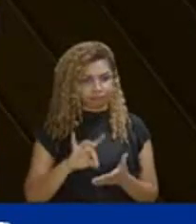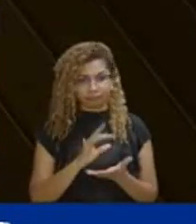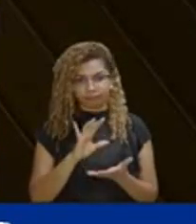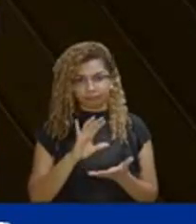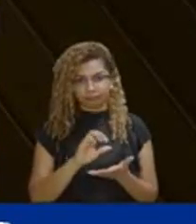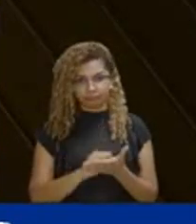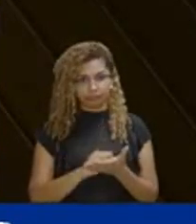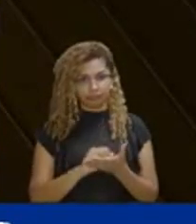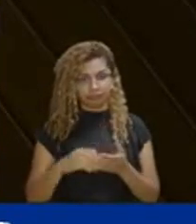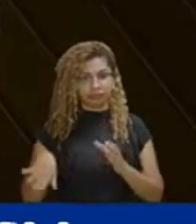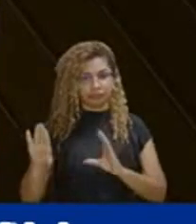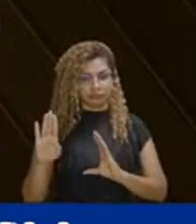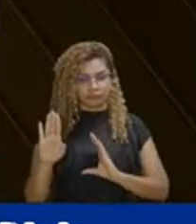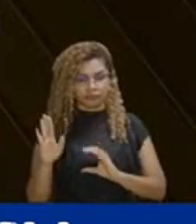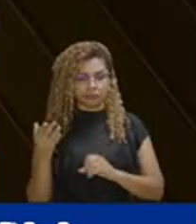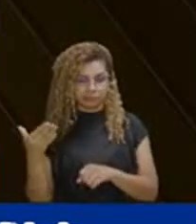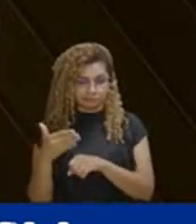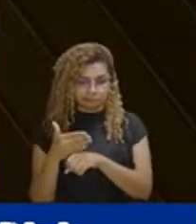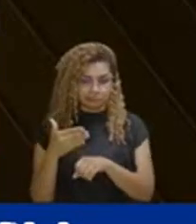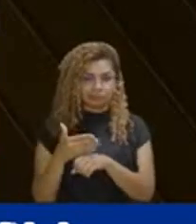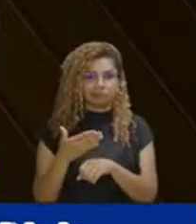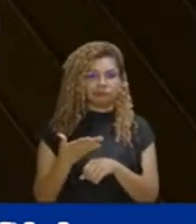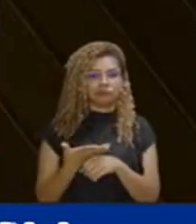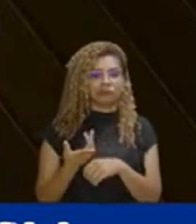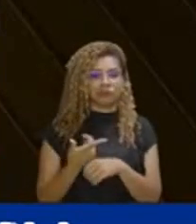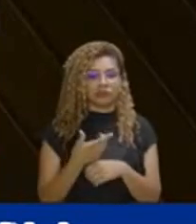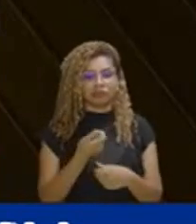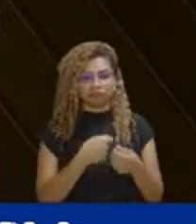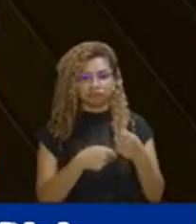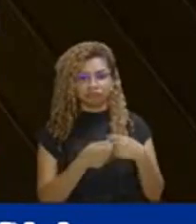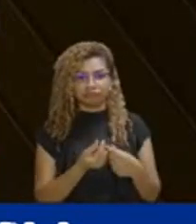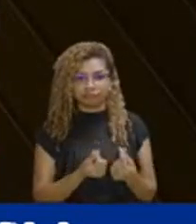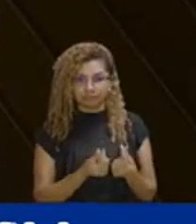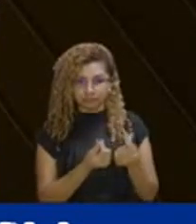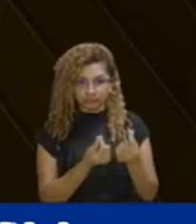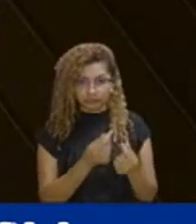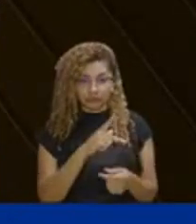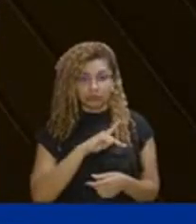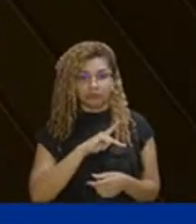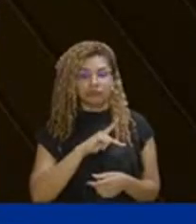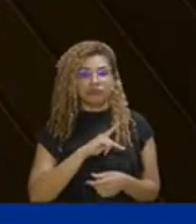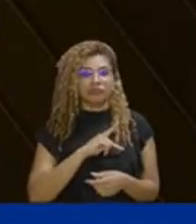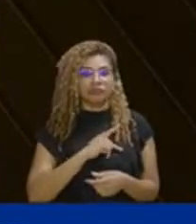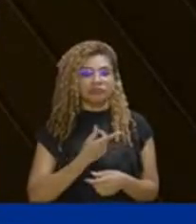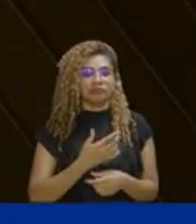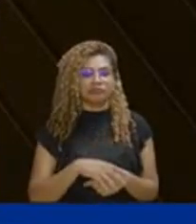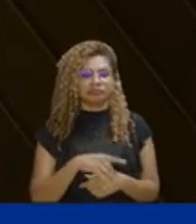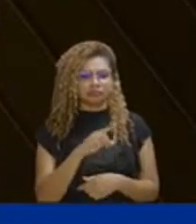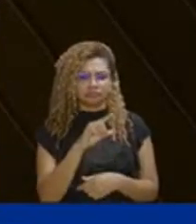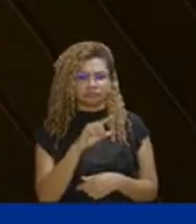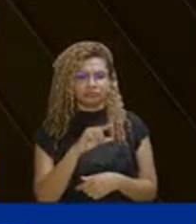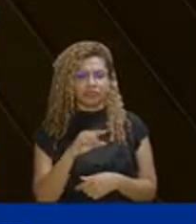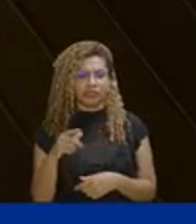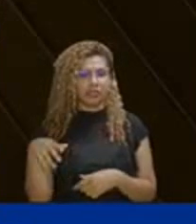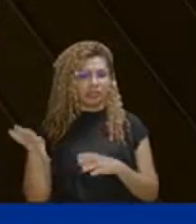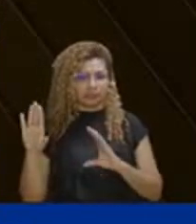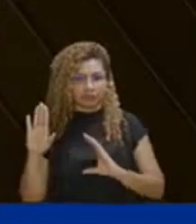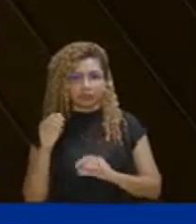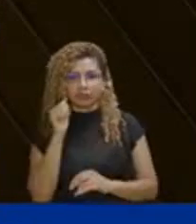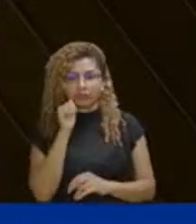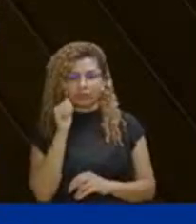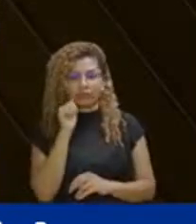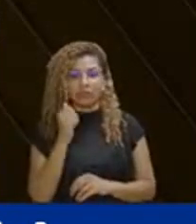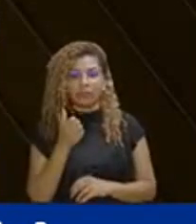de acessar recursos públicos, enquanto a recorrente Patrícia Lima Ferraz alegou nulidade da sentença por cerceamento de defesa